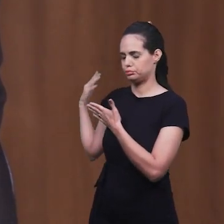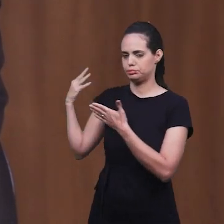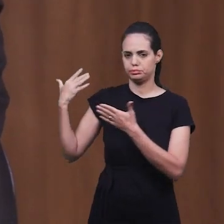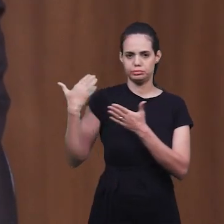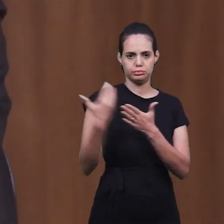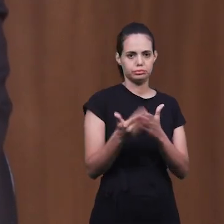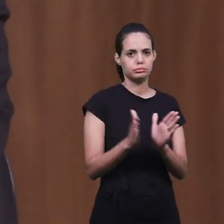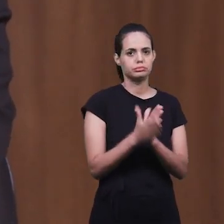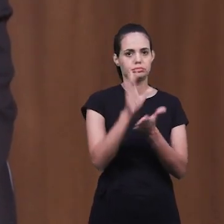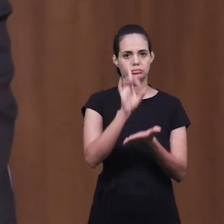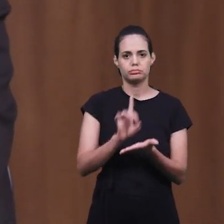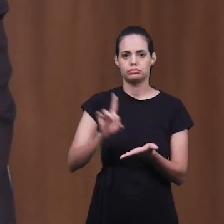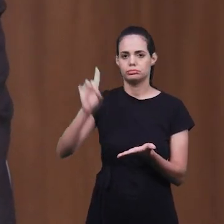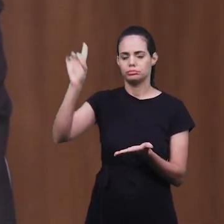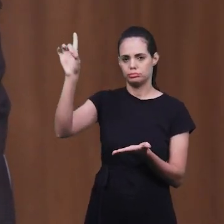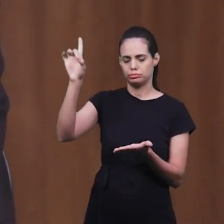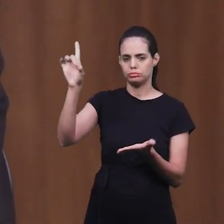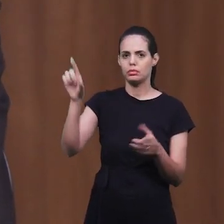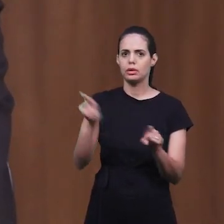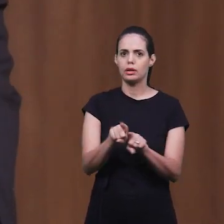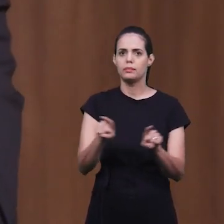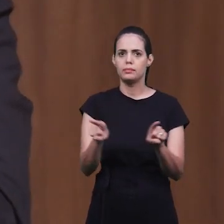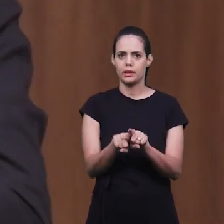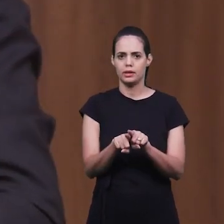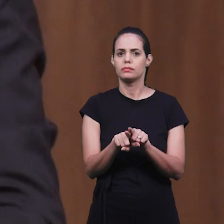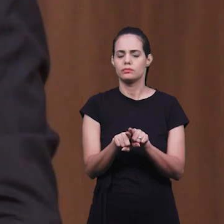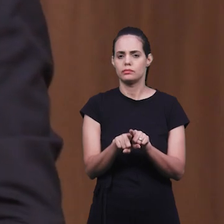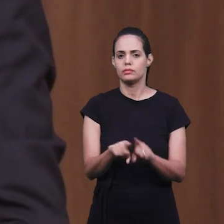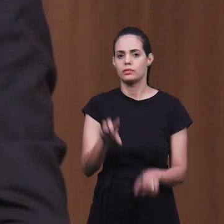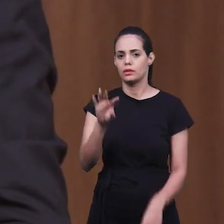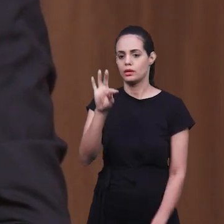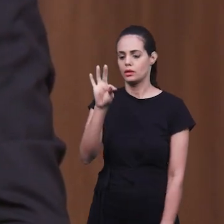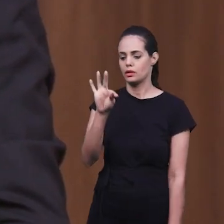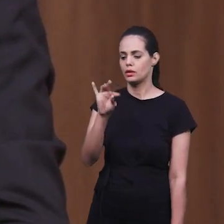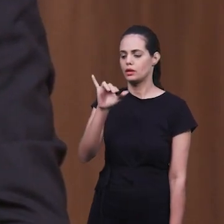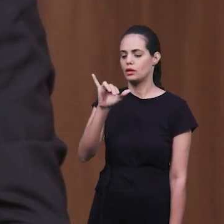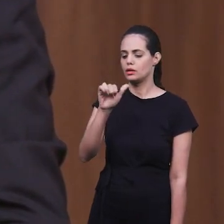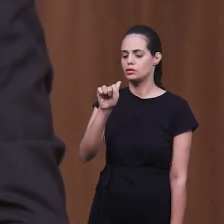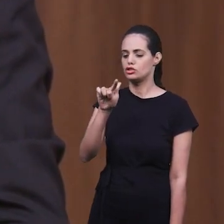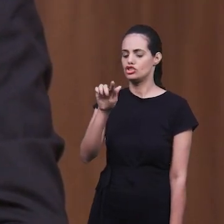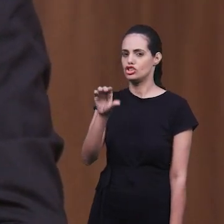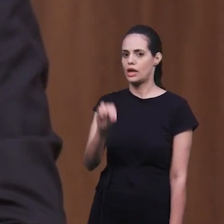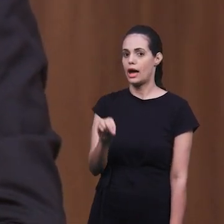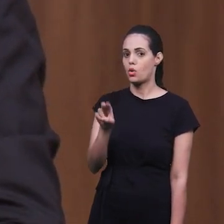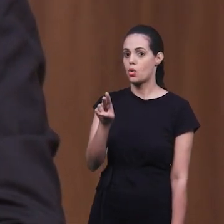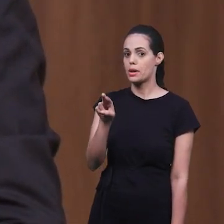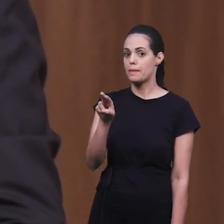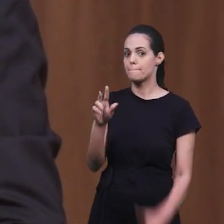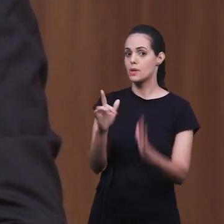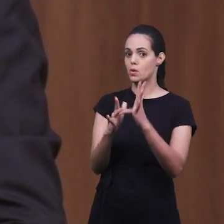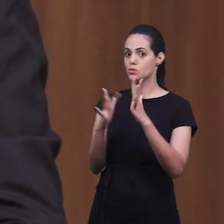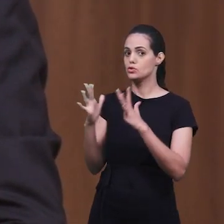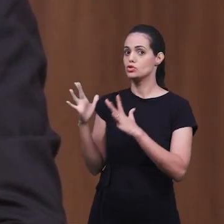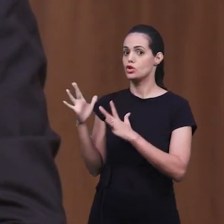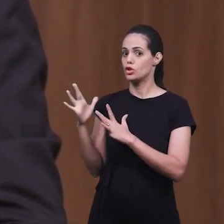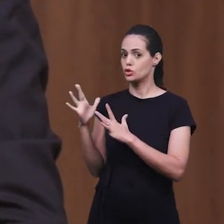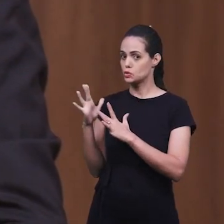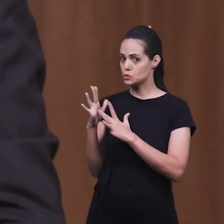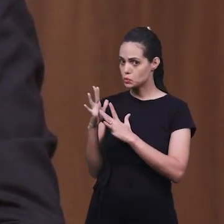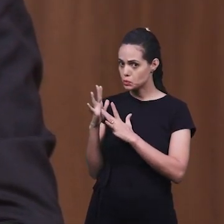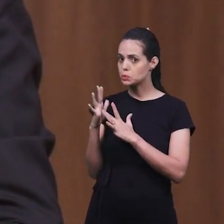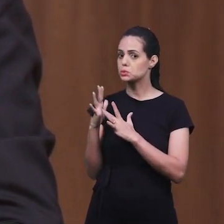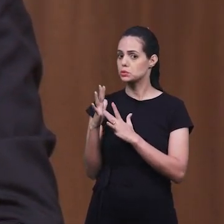históricos e também bíblicos, Tiago, irmão do Senhor, foi um pastor